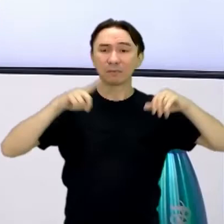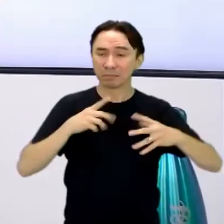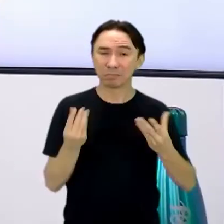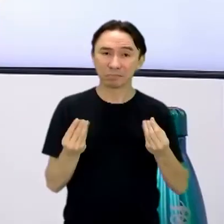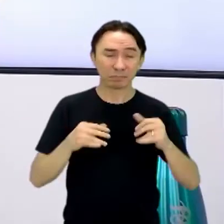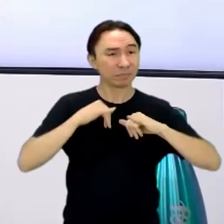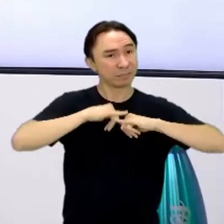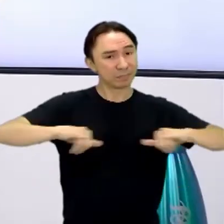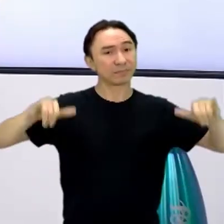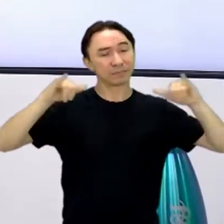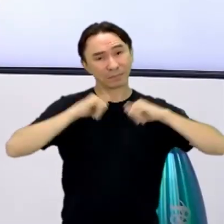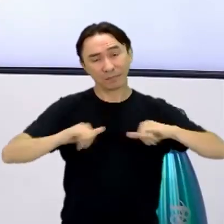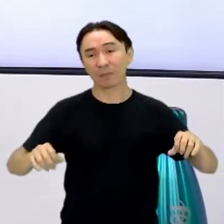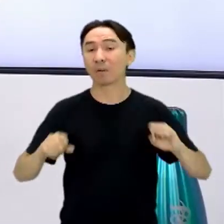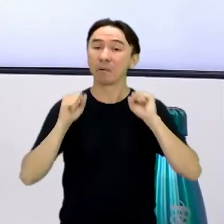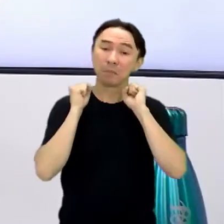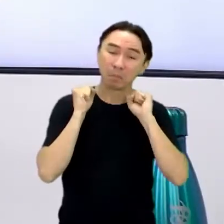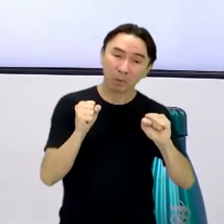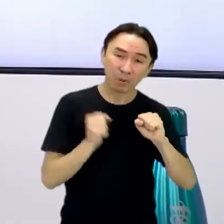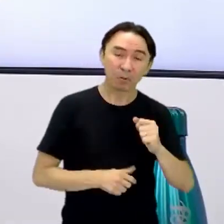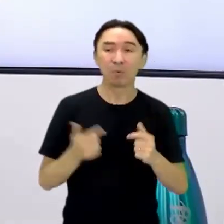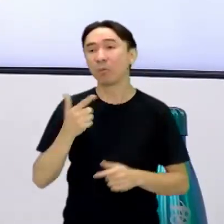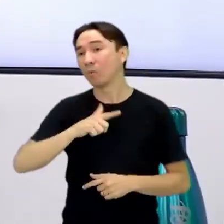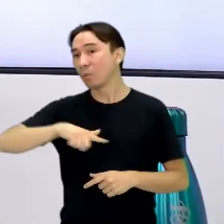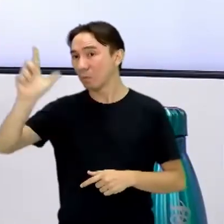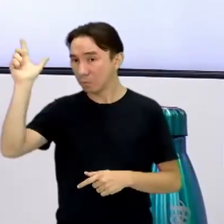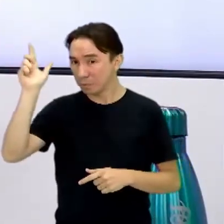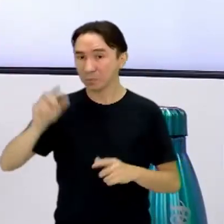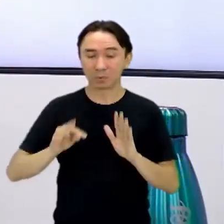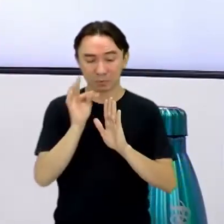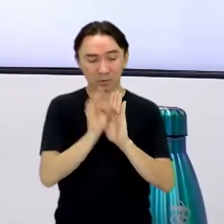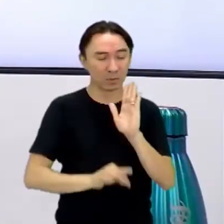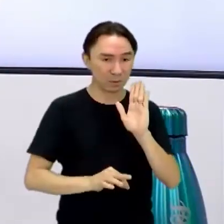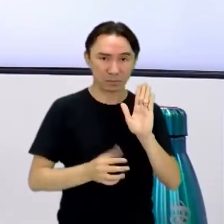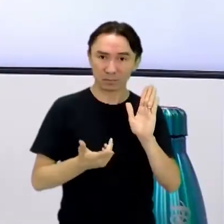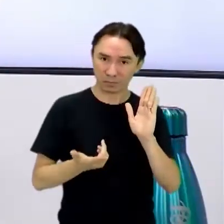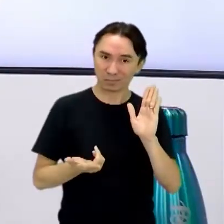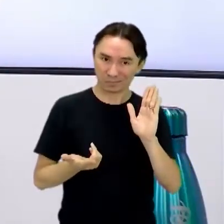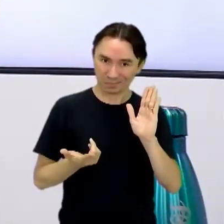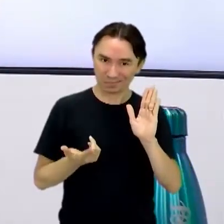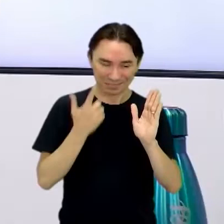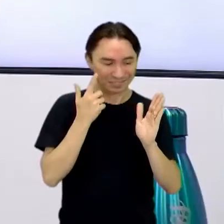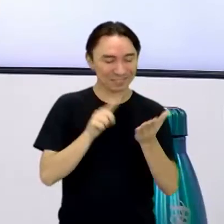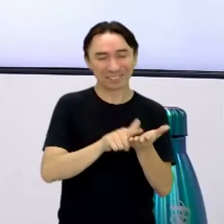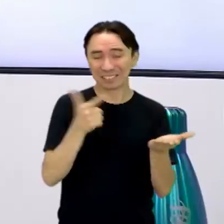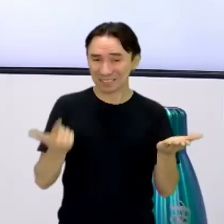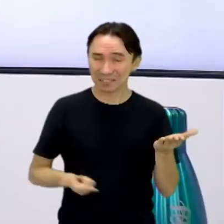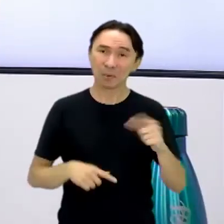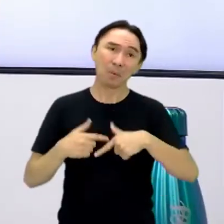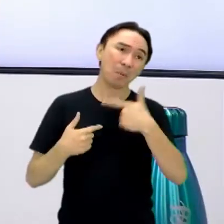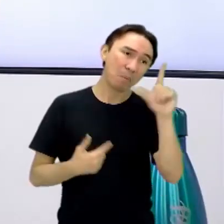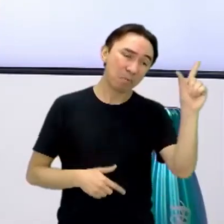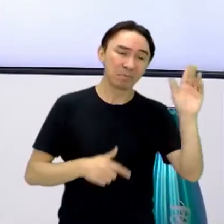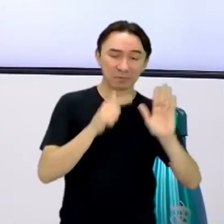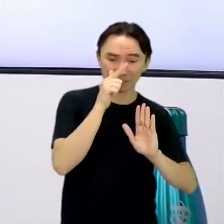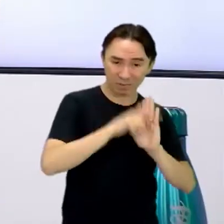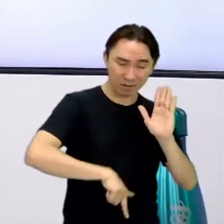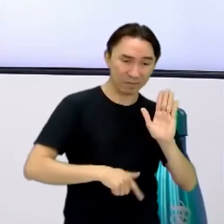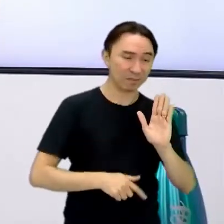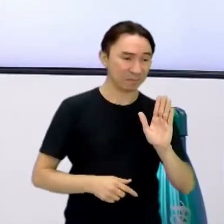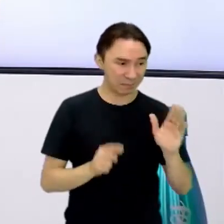posso utilizar outros textos jornalísticos, outros gêneros, para então produzir a minha